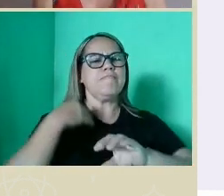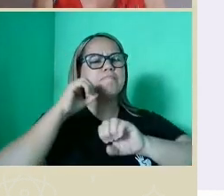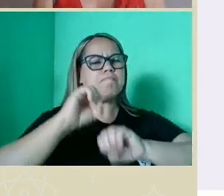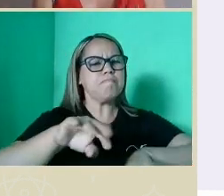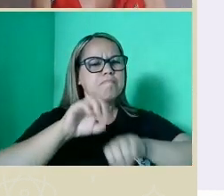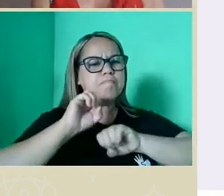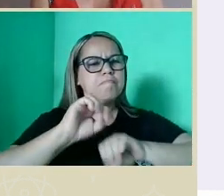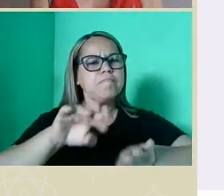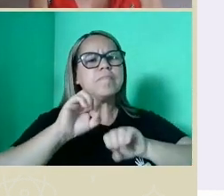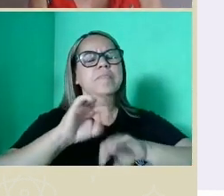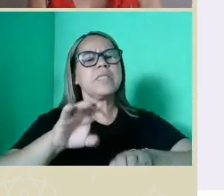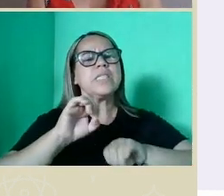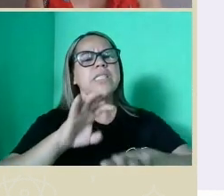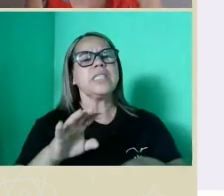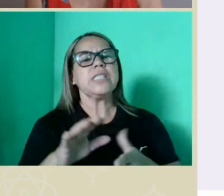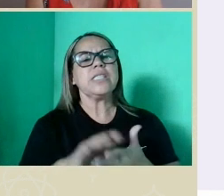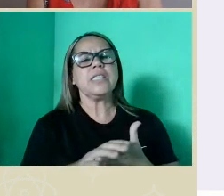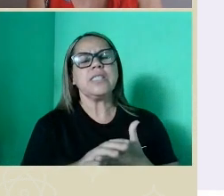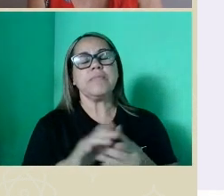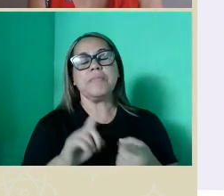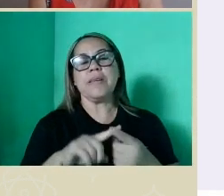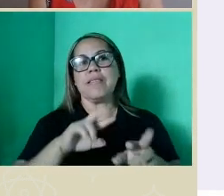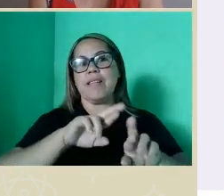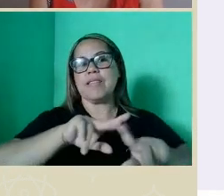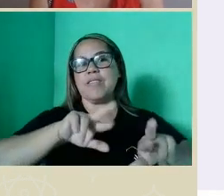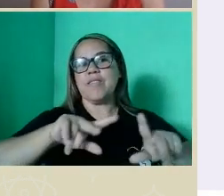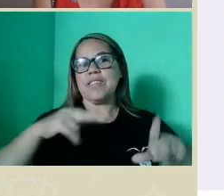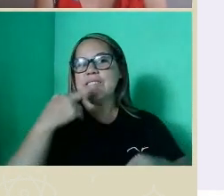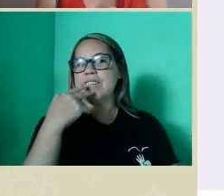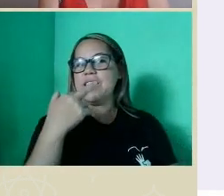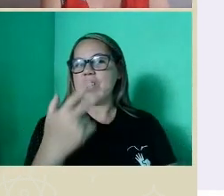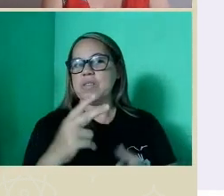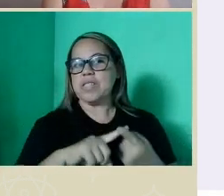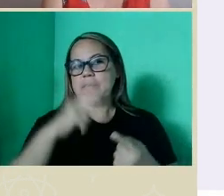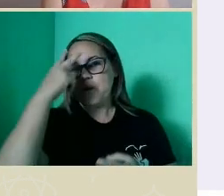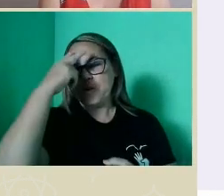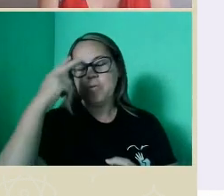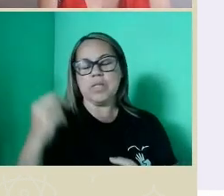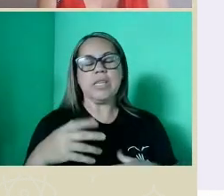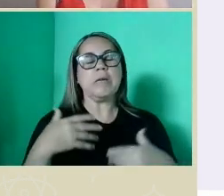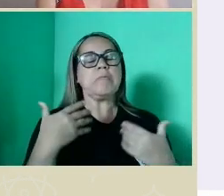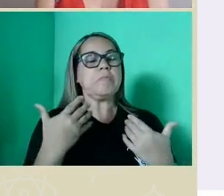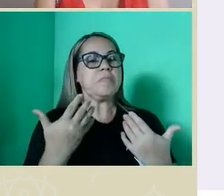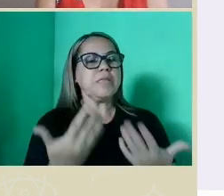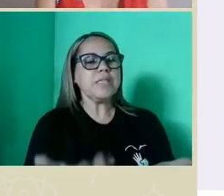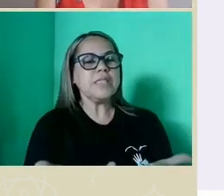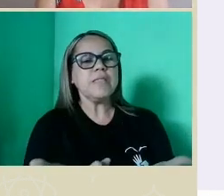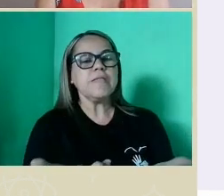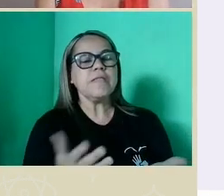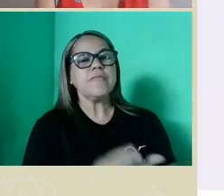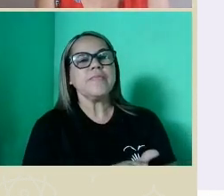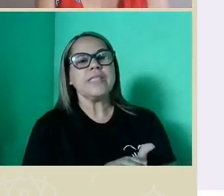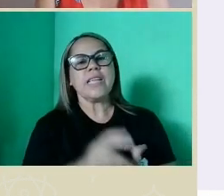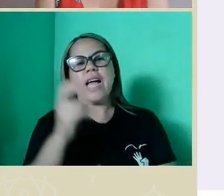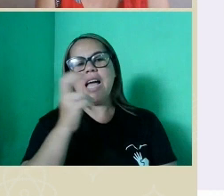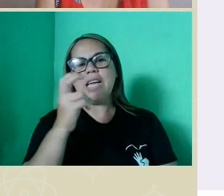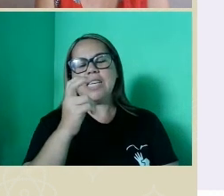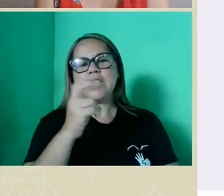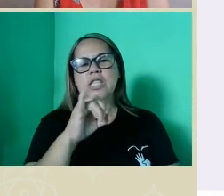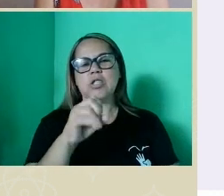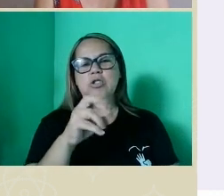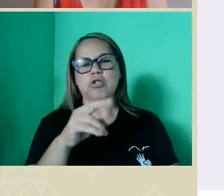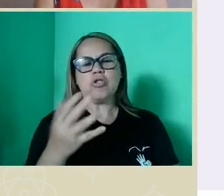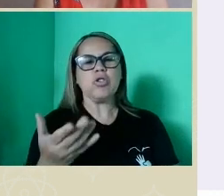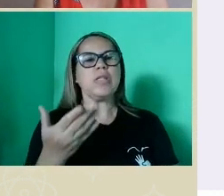e para a diversidade linguística e cultural por isso a quinta jornada de duas